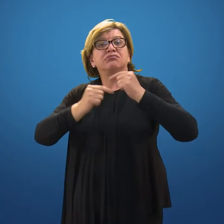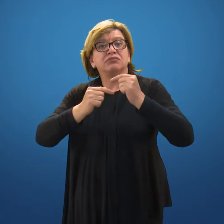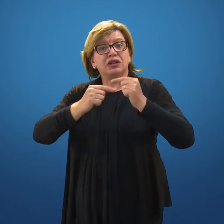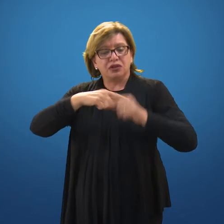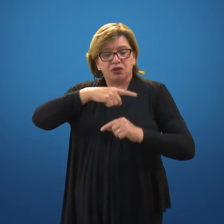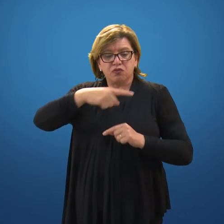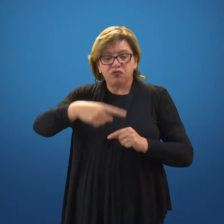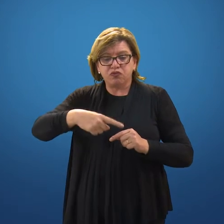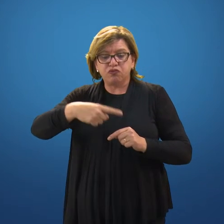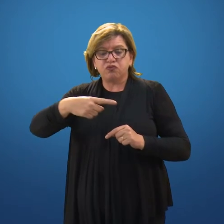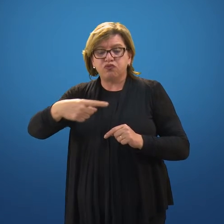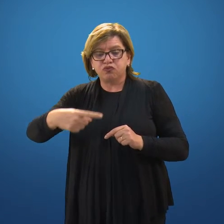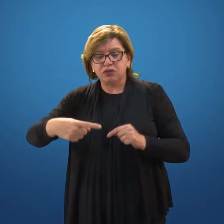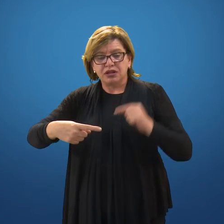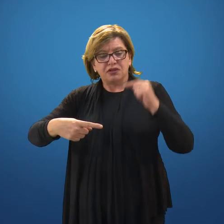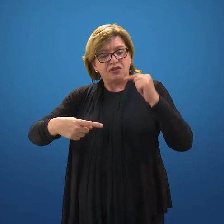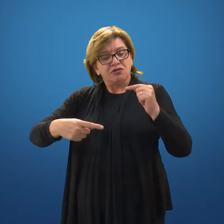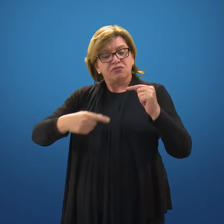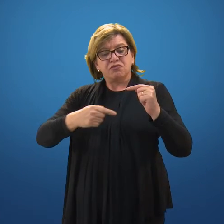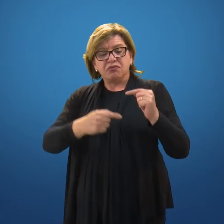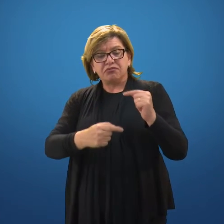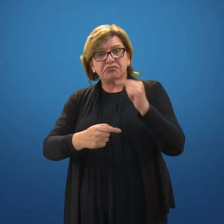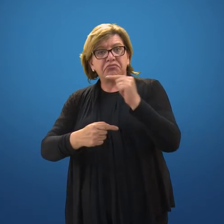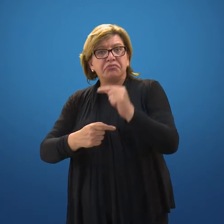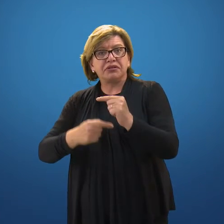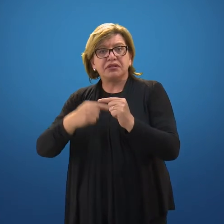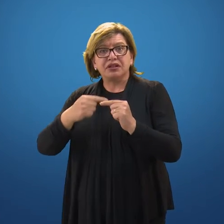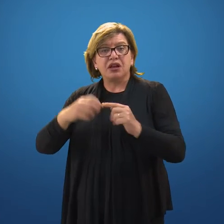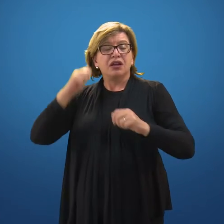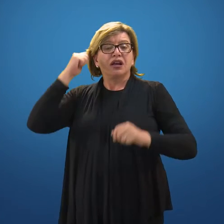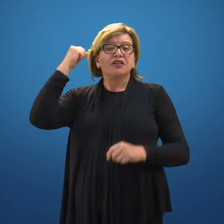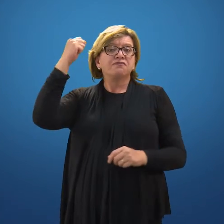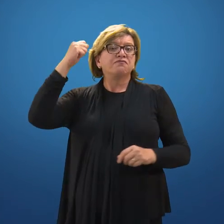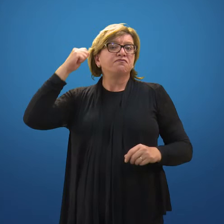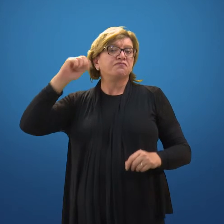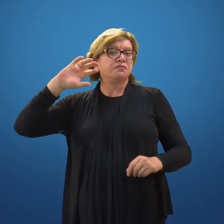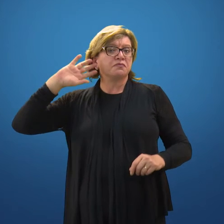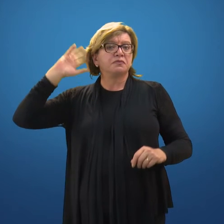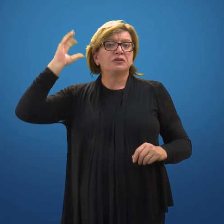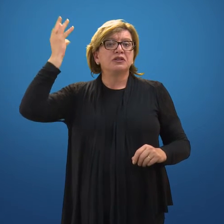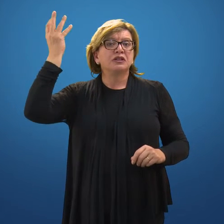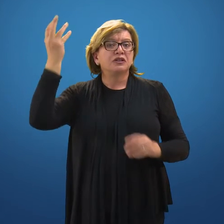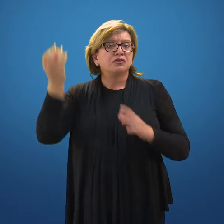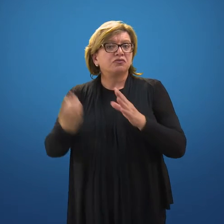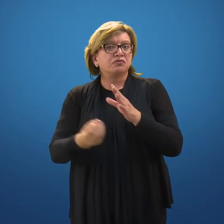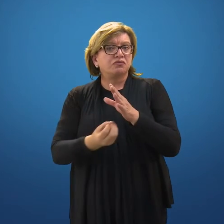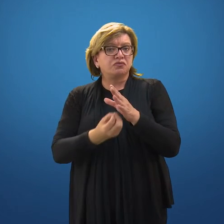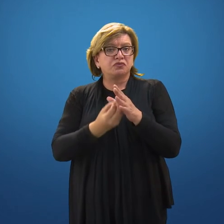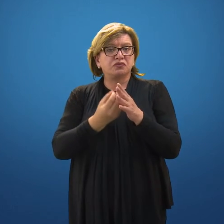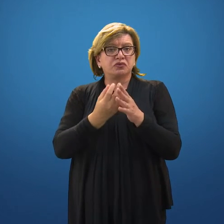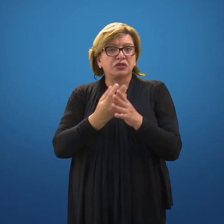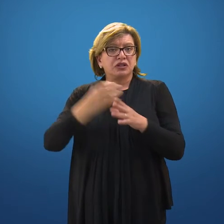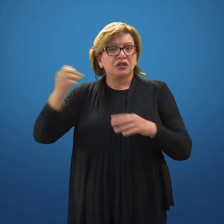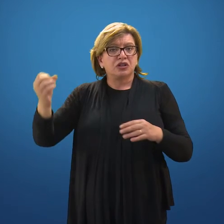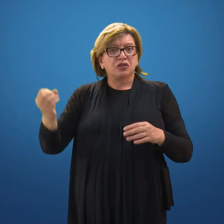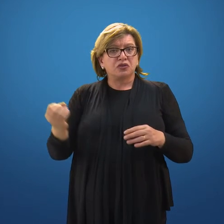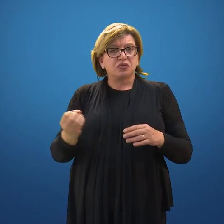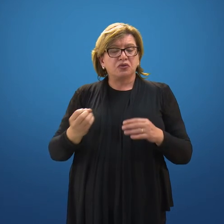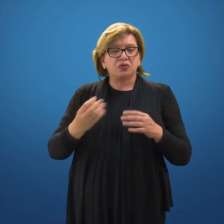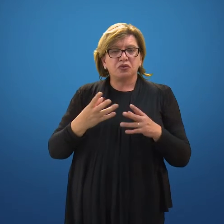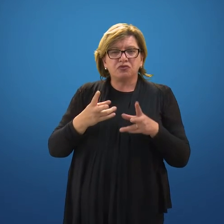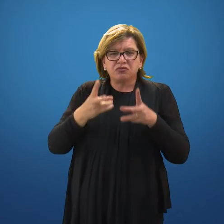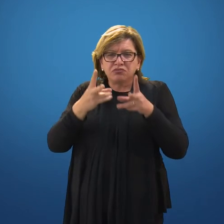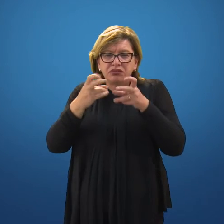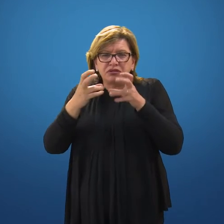da espiral, né, onde seriam os pontos da revolução, onde surgiriam uma nova ótica, uma